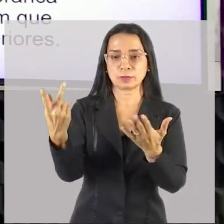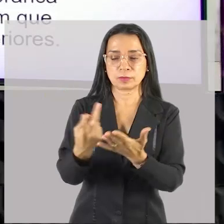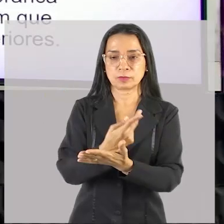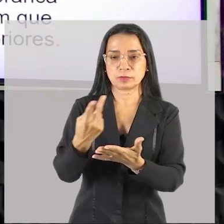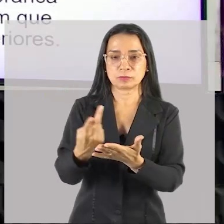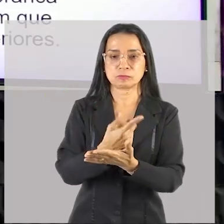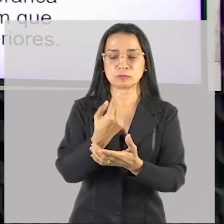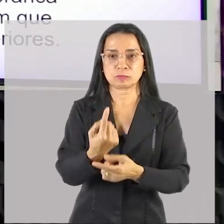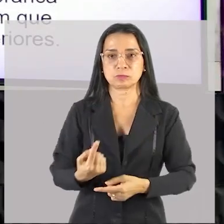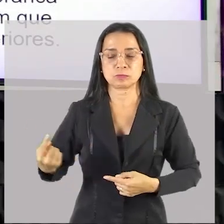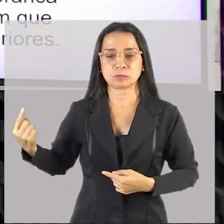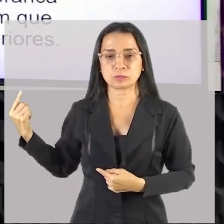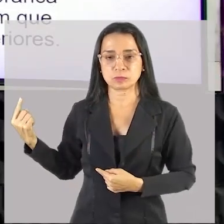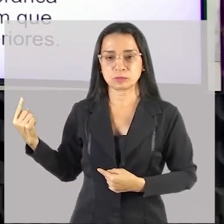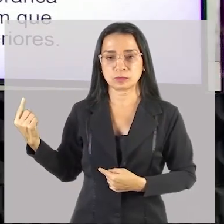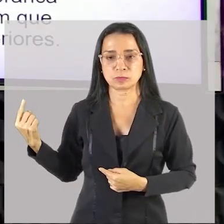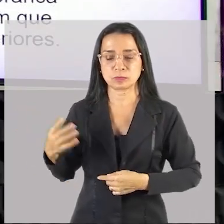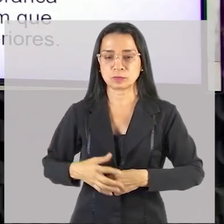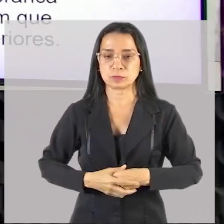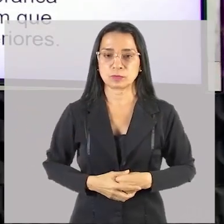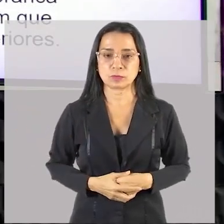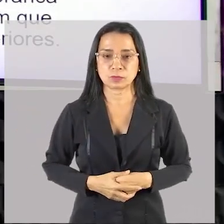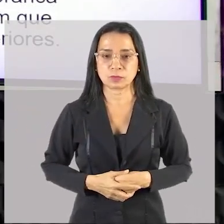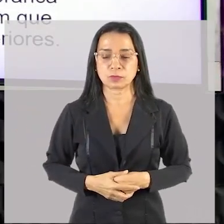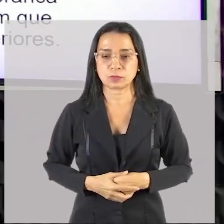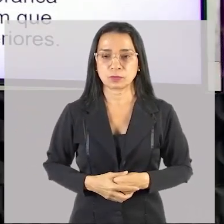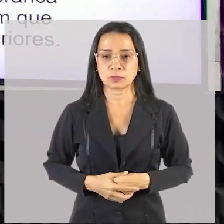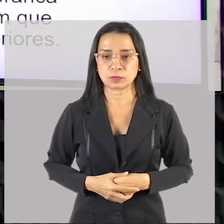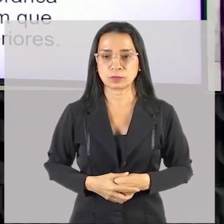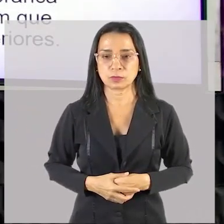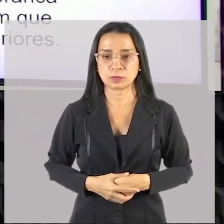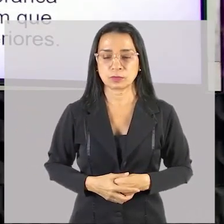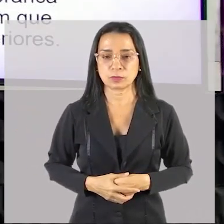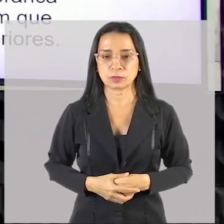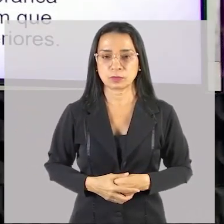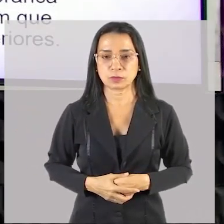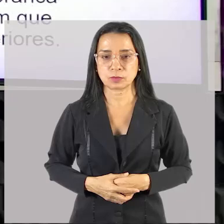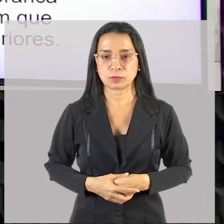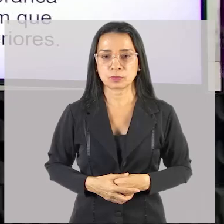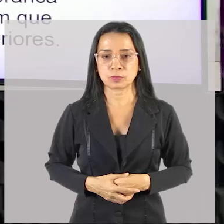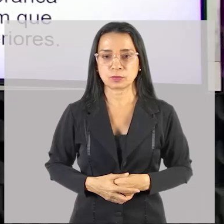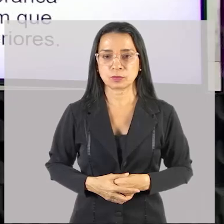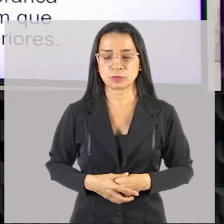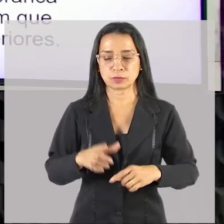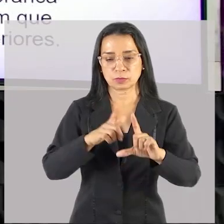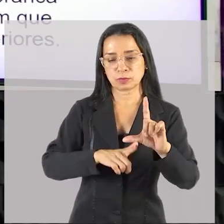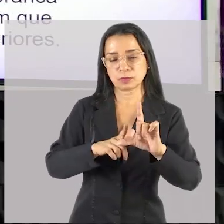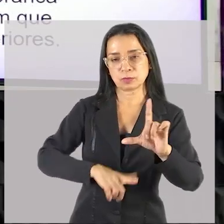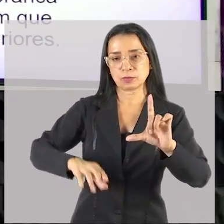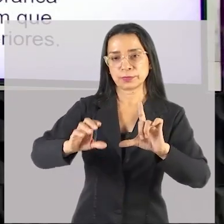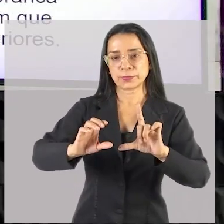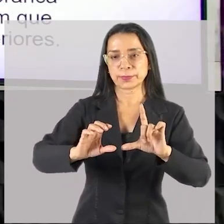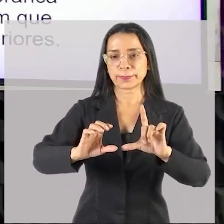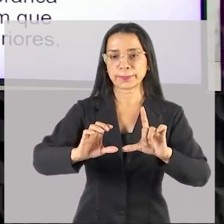beleza? Então vamos à próxima alternativa. Letra B. Para Platão,